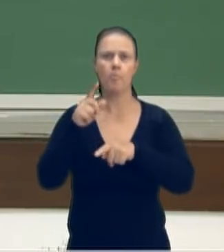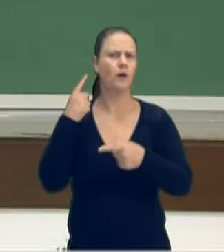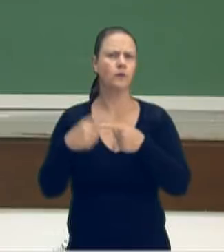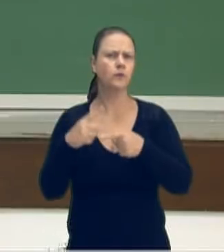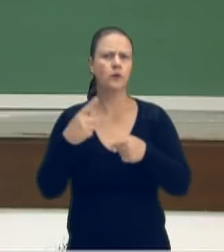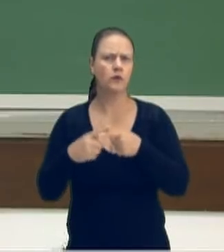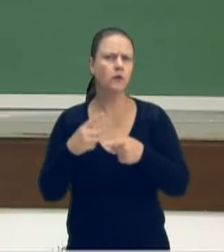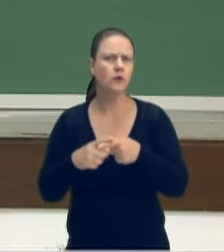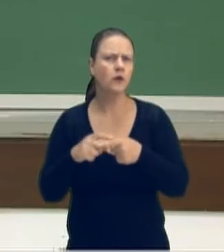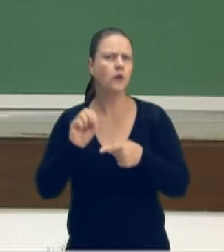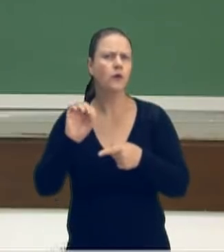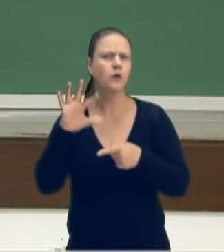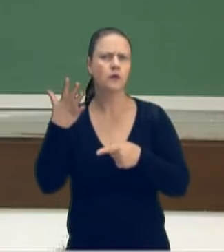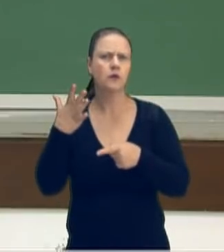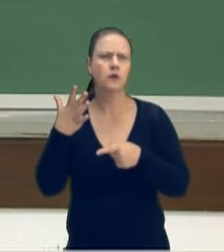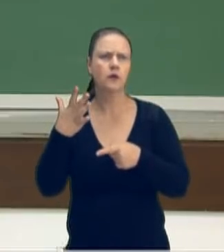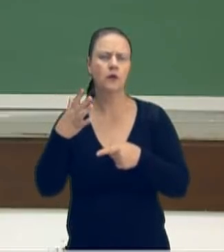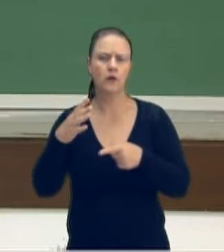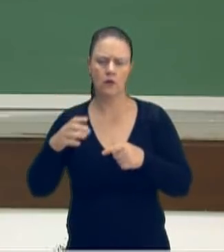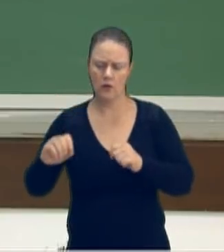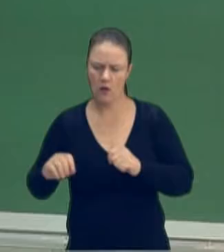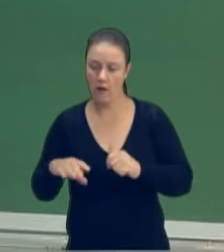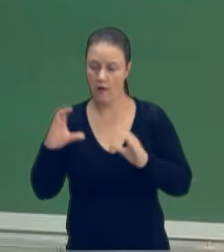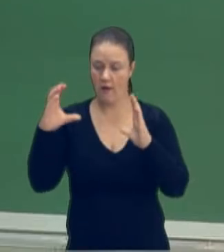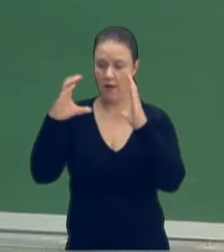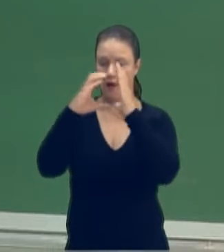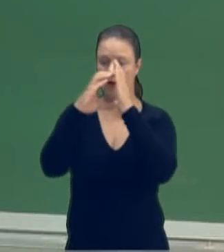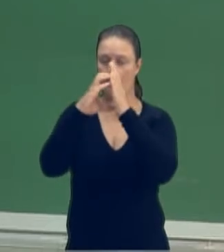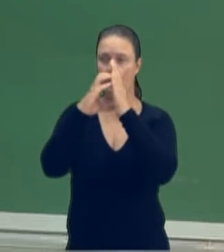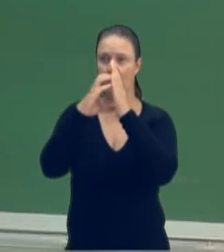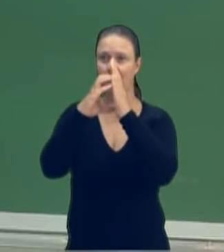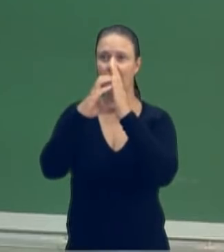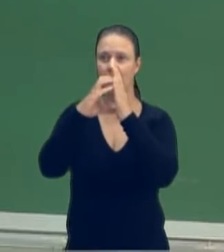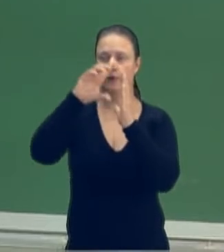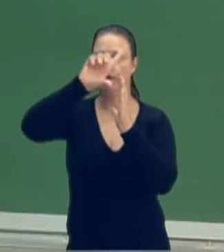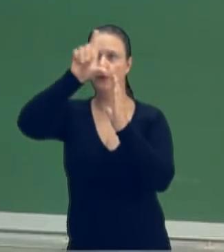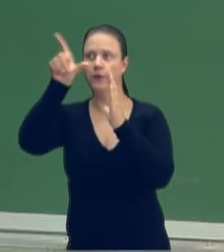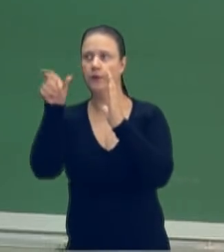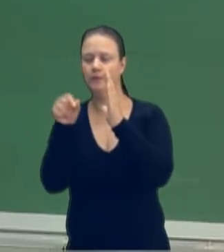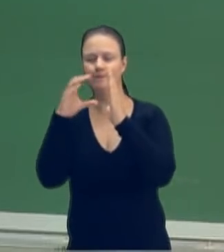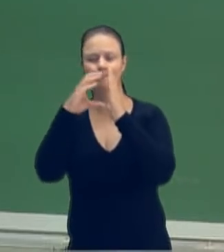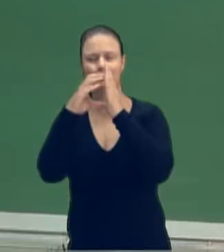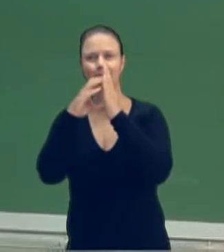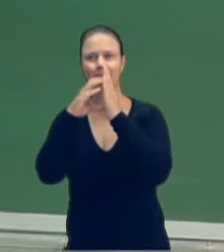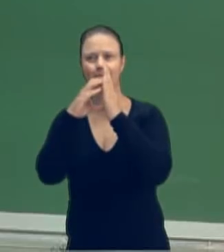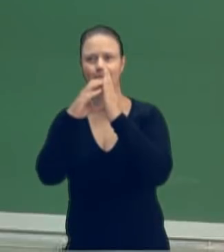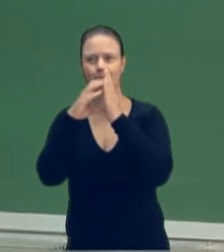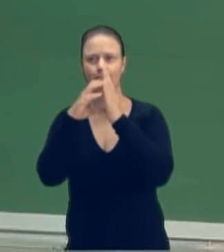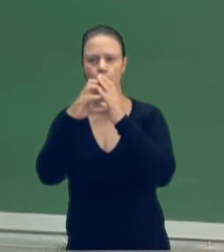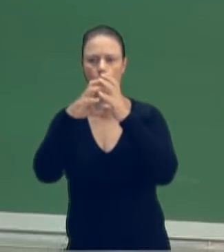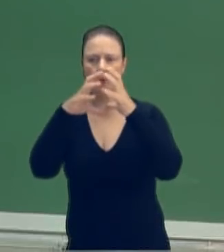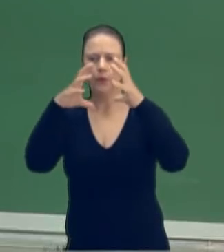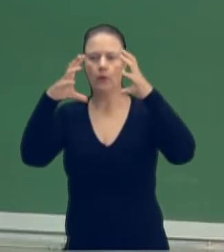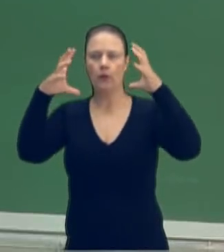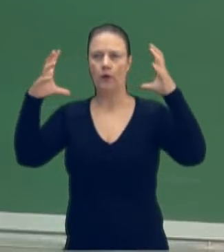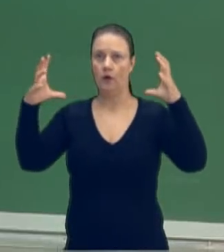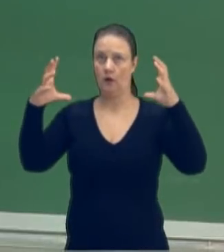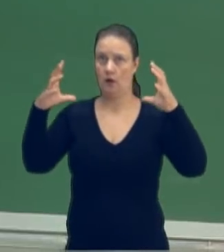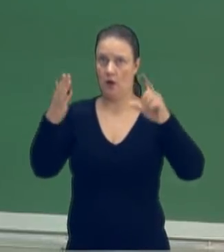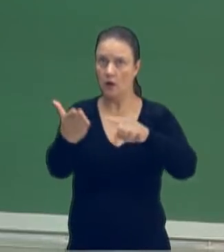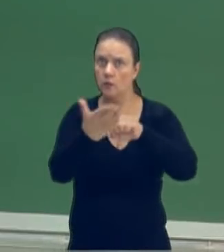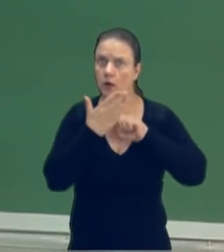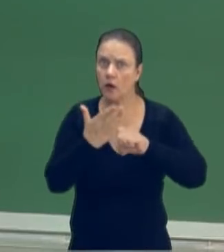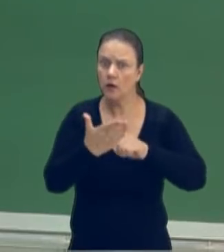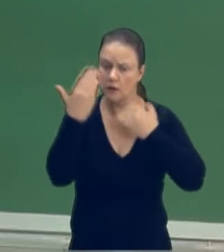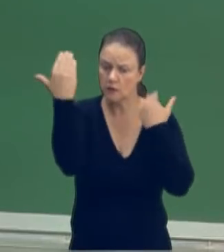porque faziam esse formato de uma Lua crescente, tá bom? Isso cai muito em vestibulares, é bom vocês